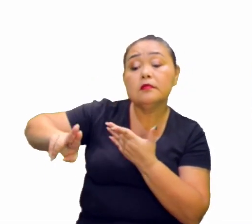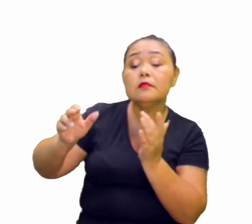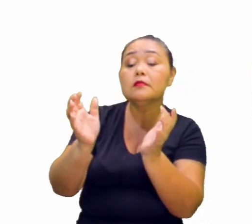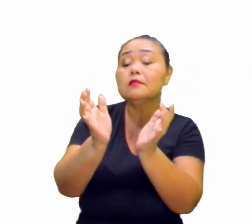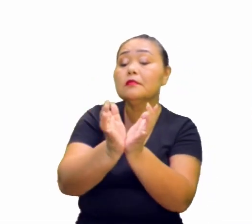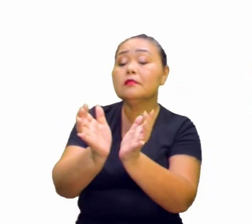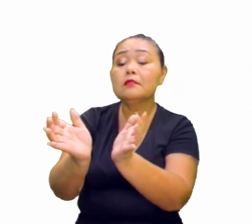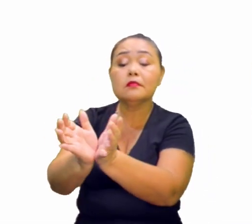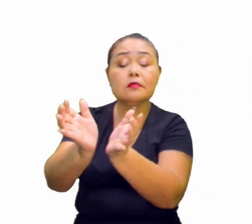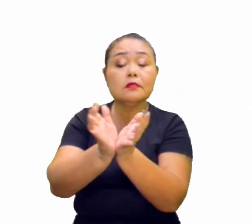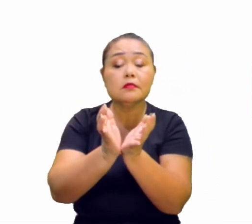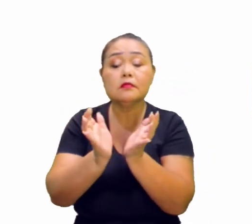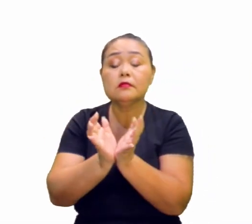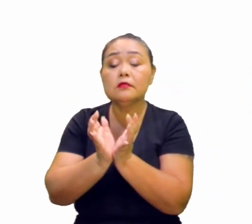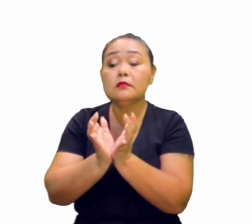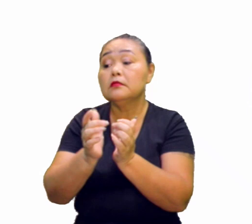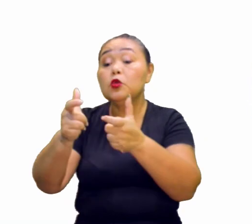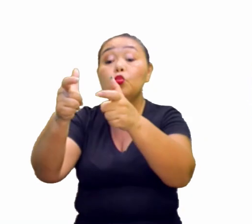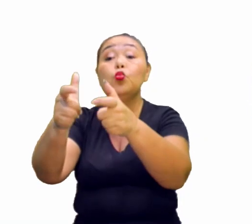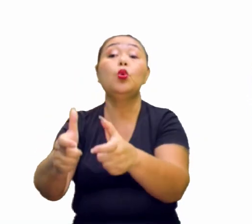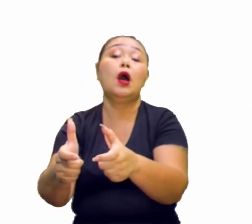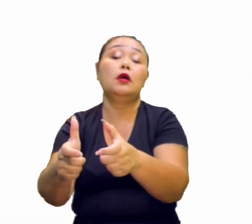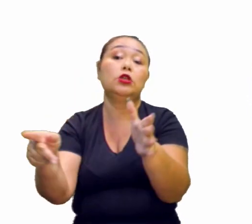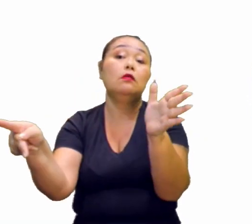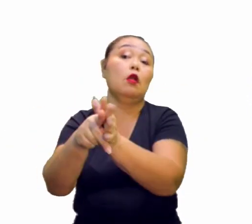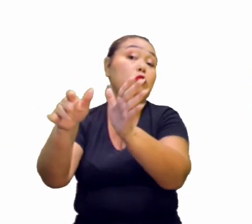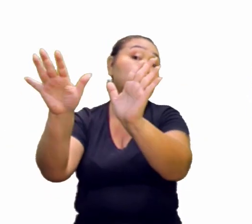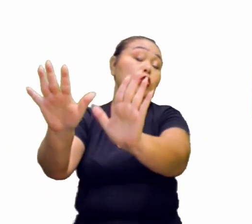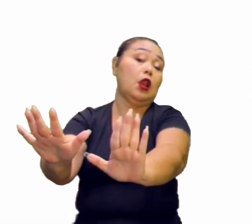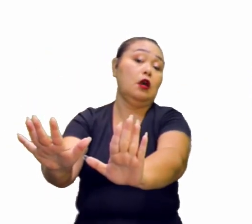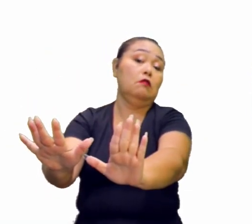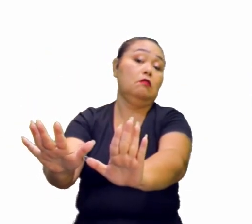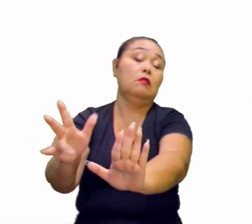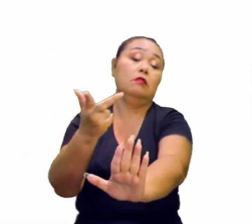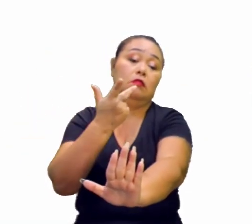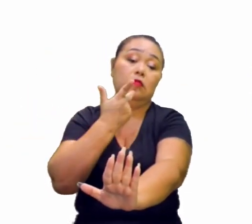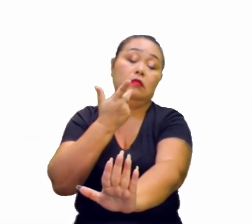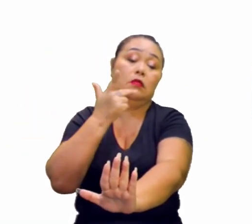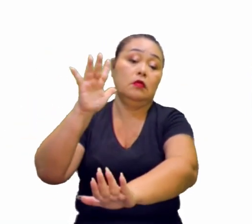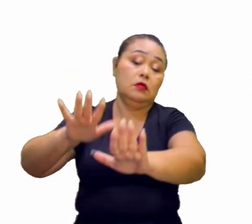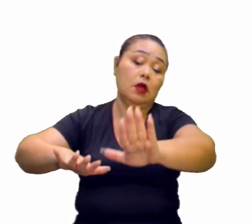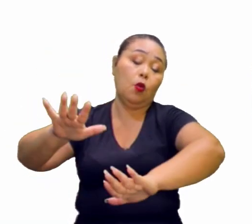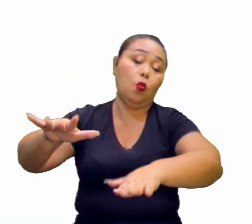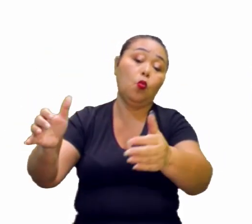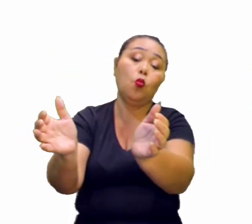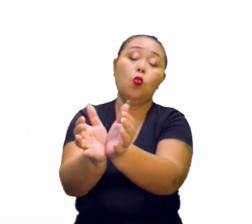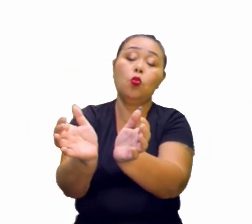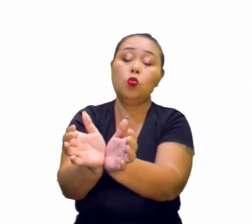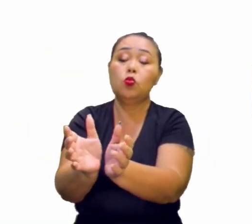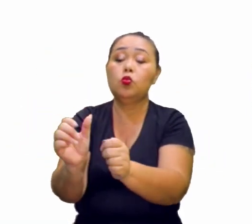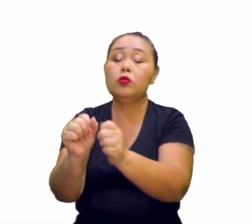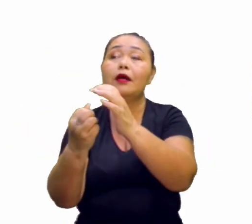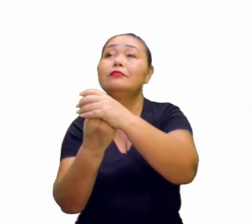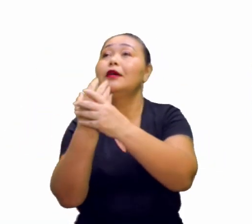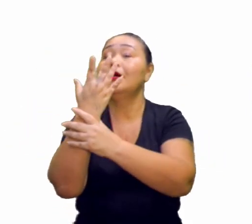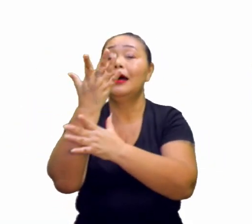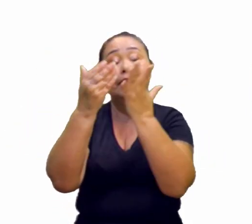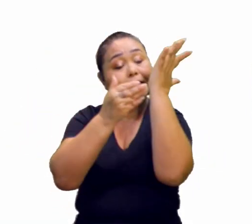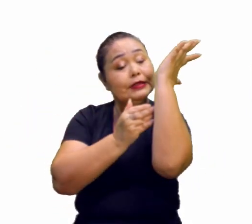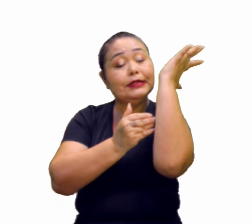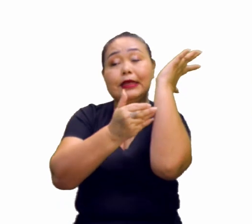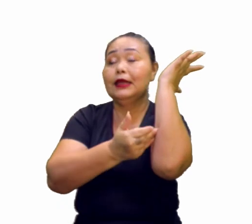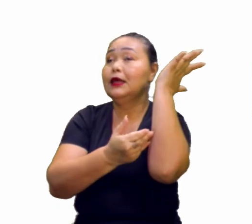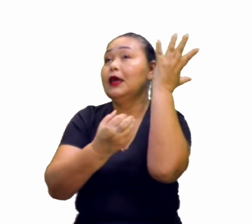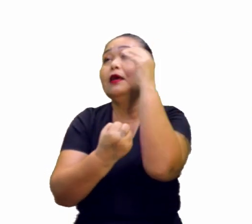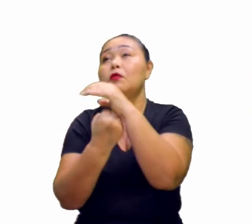já locais, né? Como a gente falou aí de algumas espécies, né? Pupunheira, seringueira, tá?